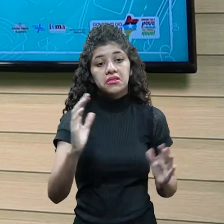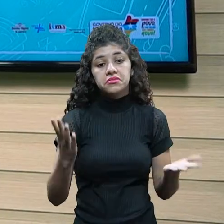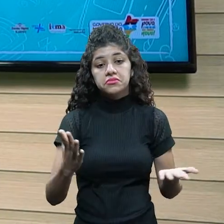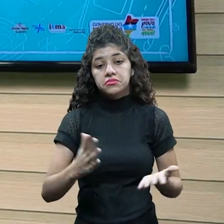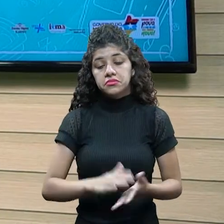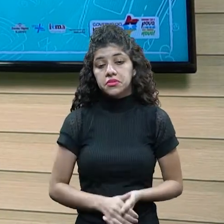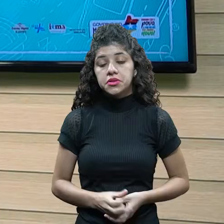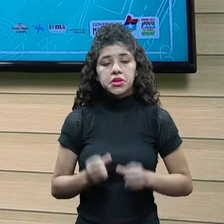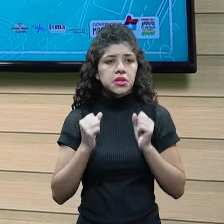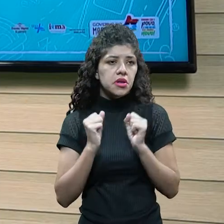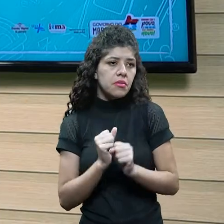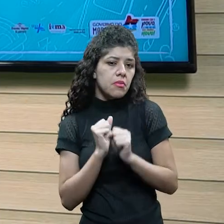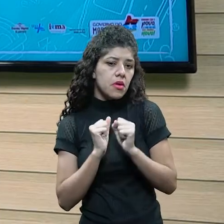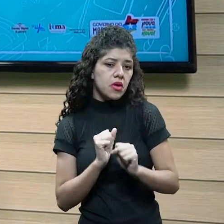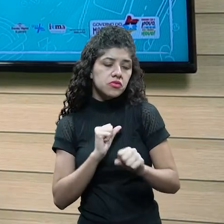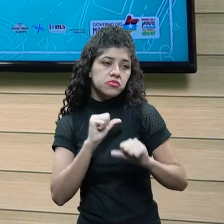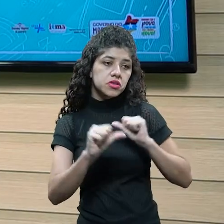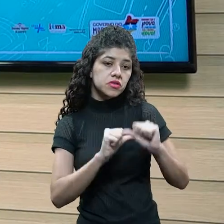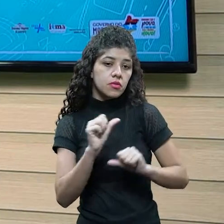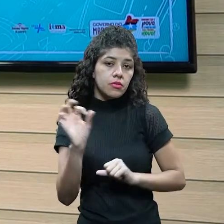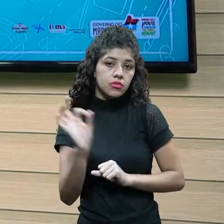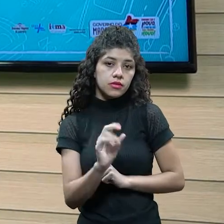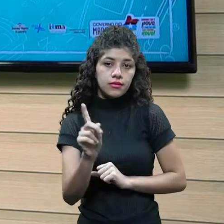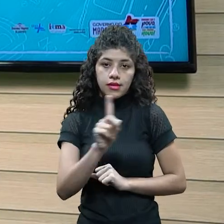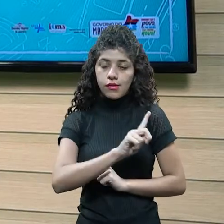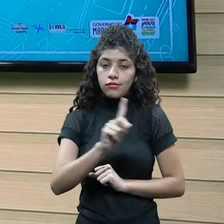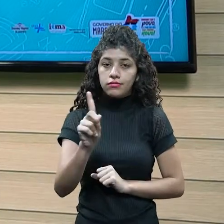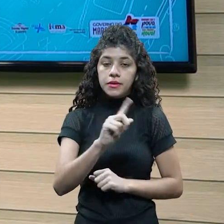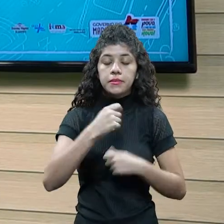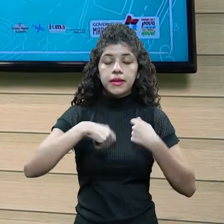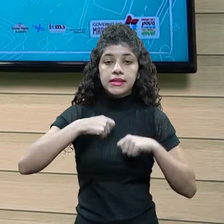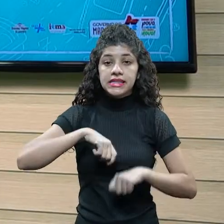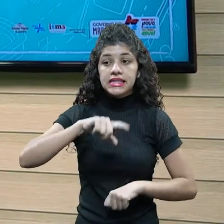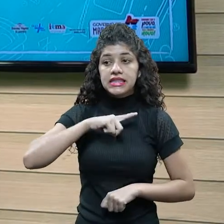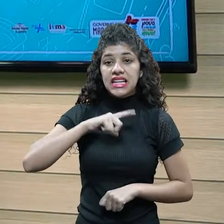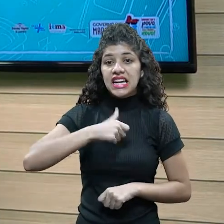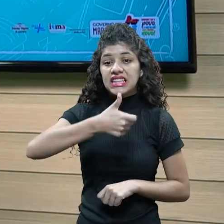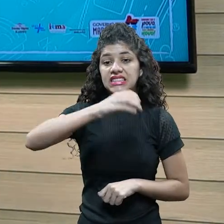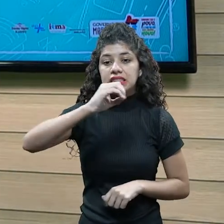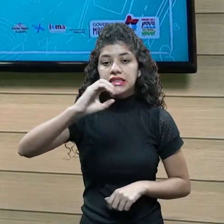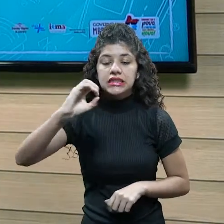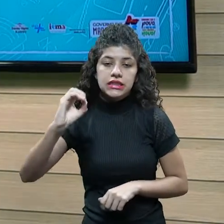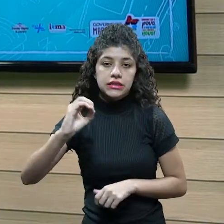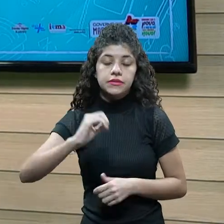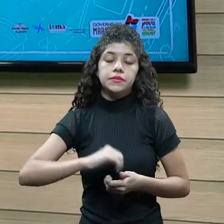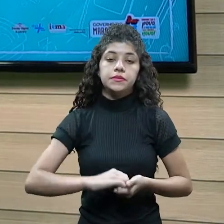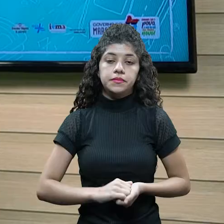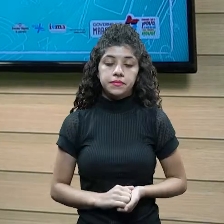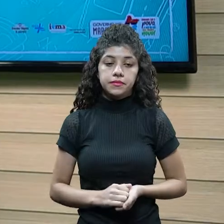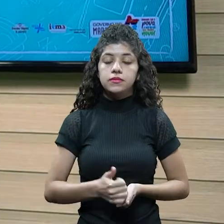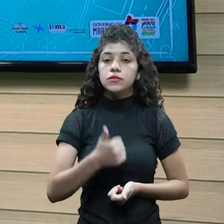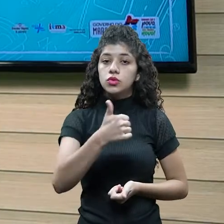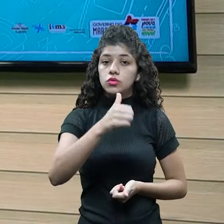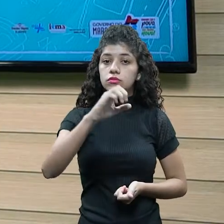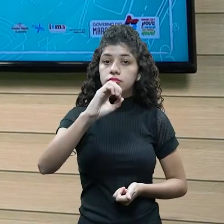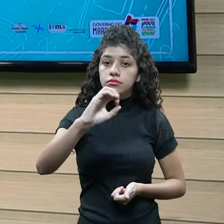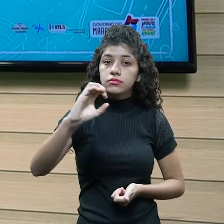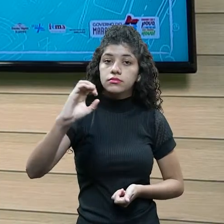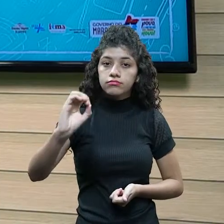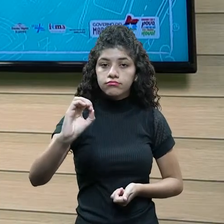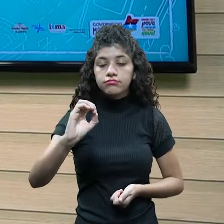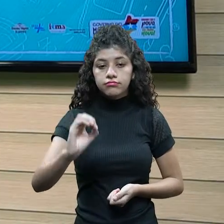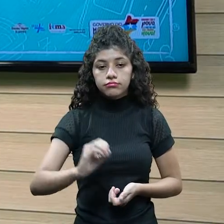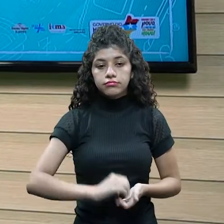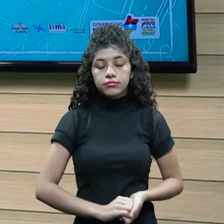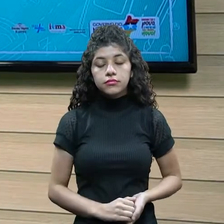denominador 10. Eu posso dizer que já é transformar em porcentagem? Não. Eu tenho que transformar o 10 em 100. Eu só vou ter porcentagem se